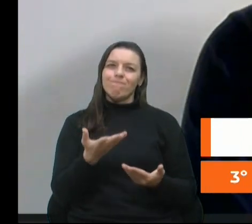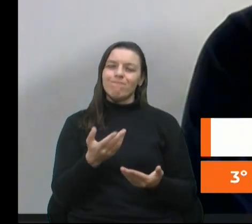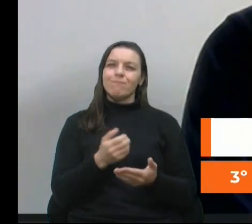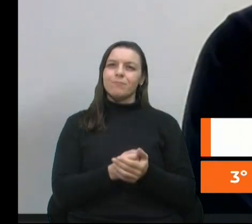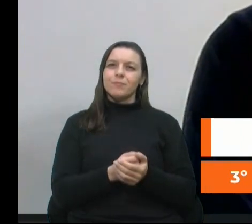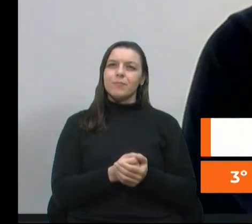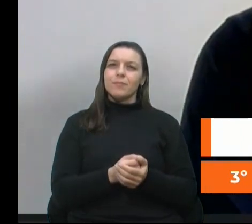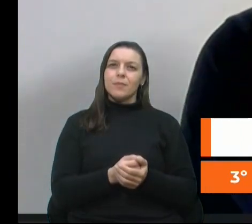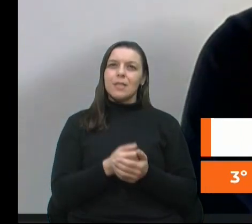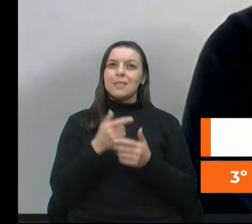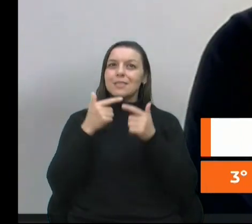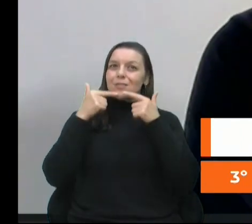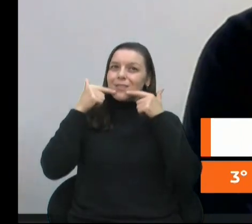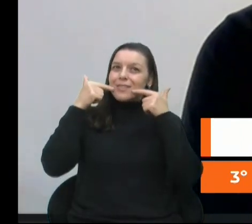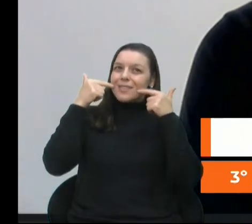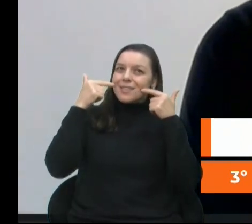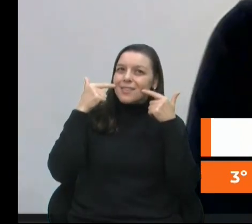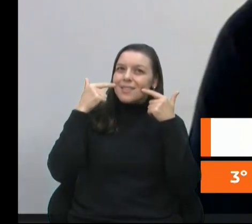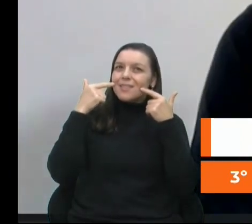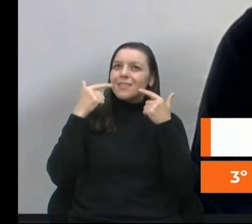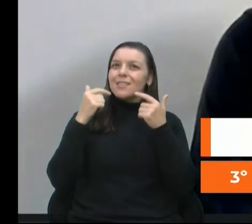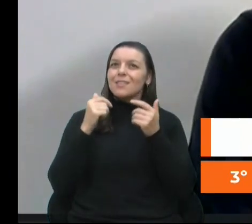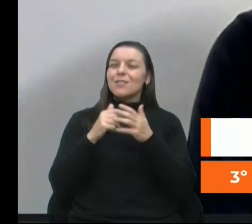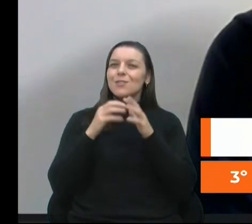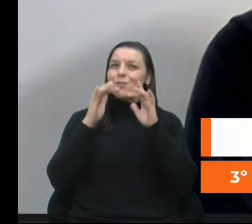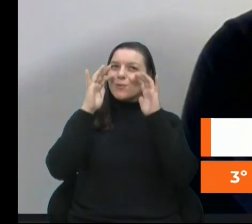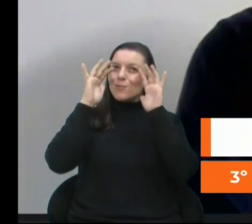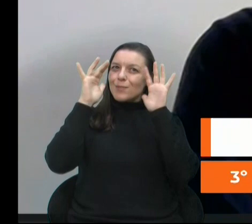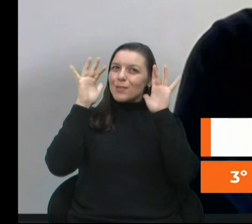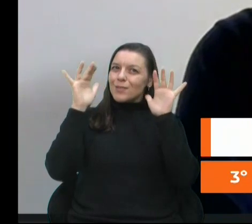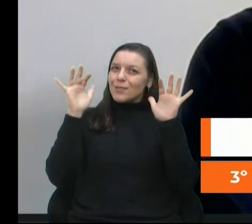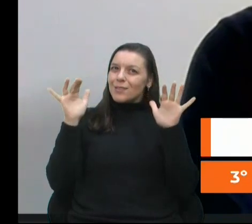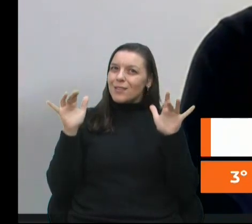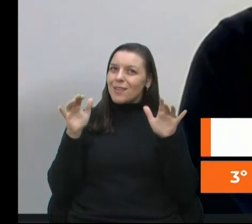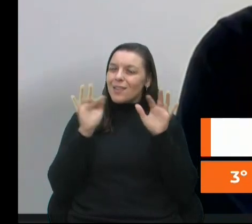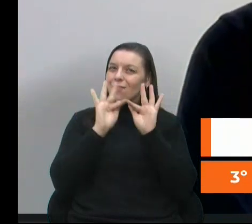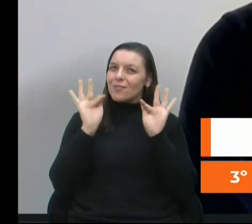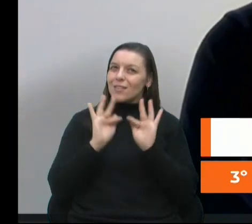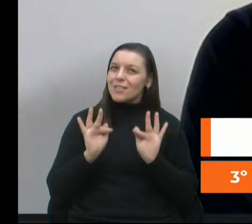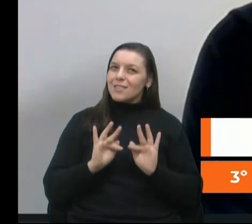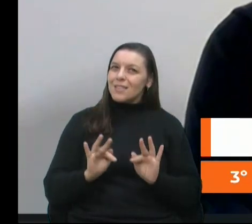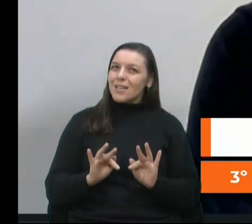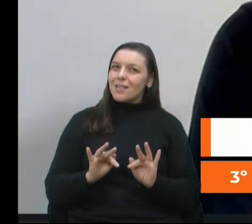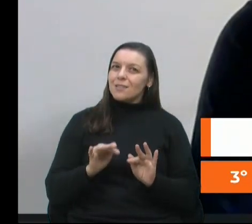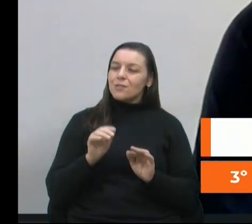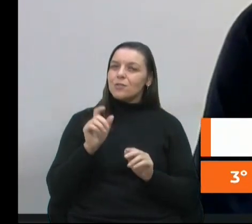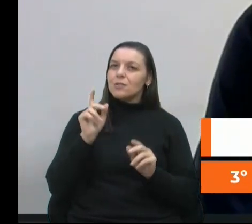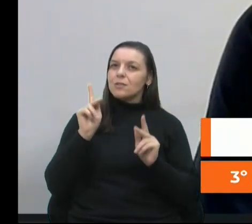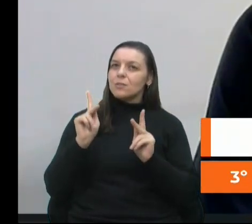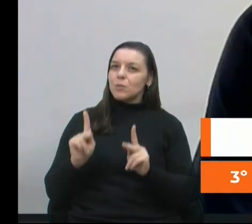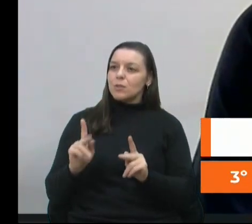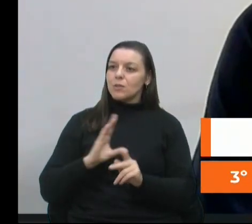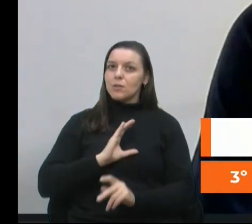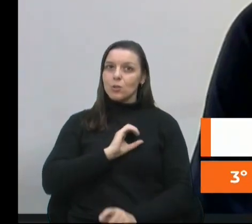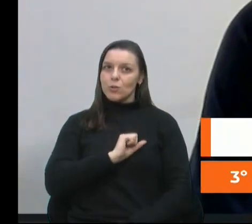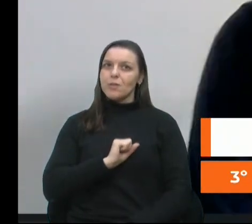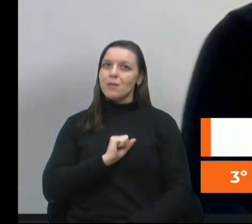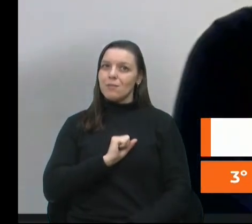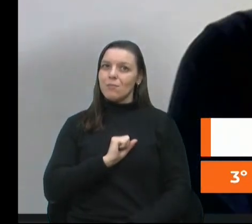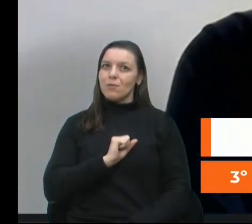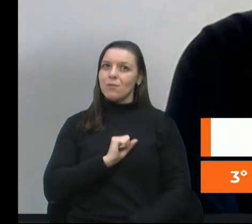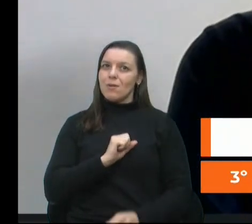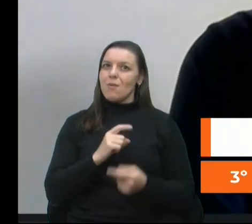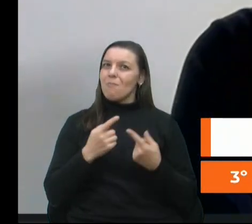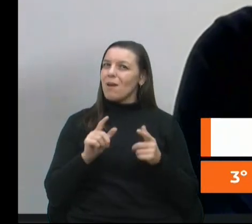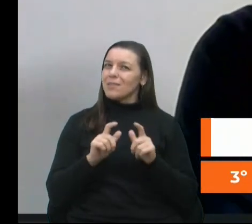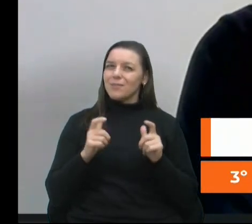gente vê um sorriso verdadeiro, um brilho no olhar de felicidade daquelas pessoas que nos amam. Mas